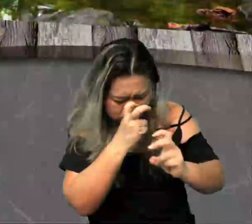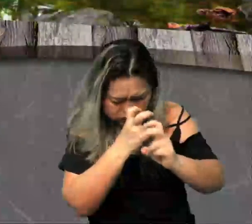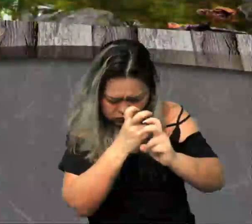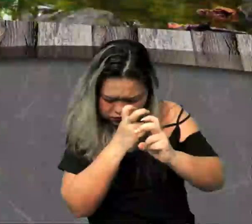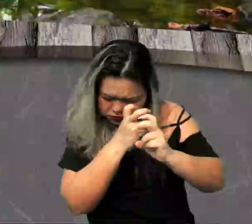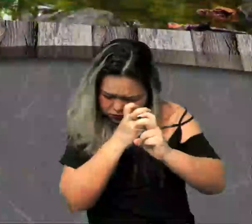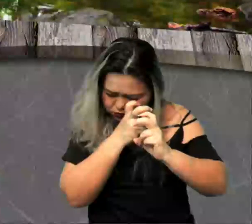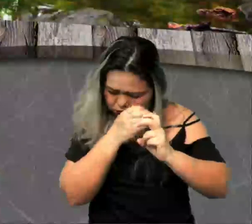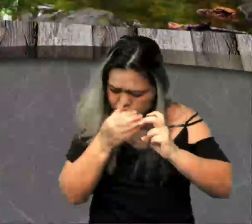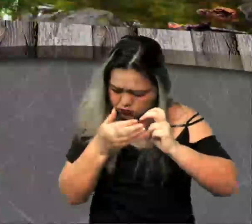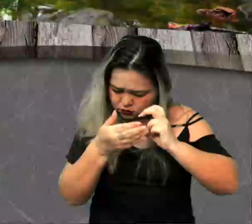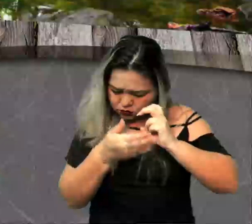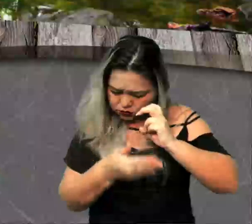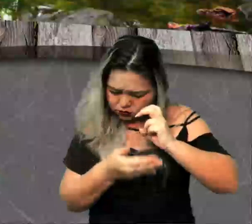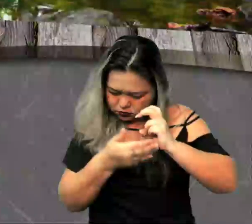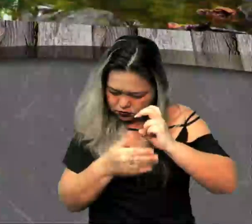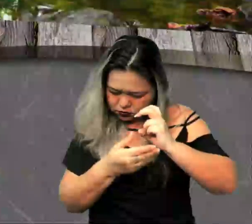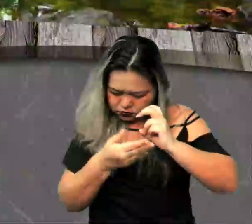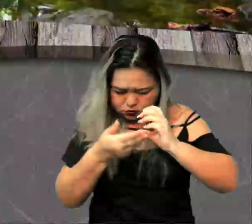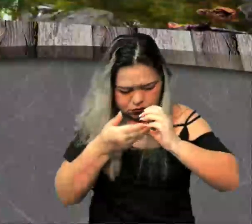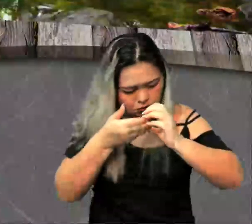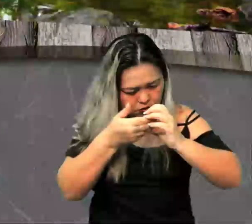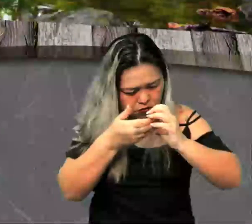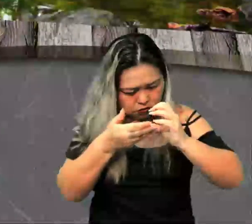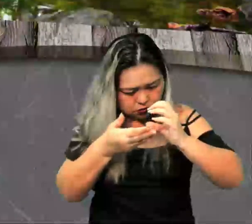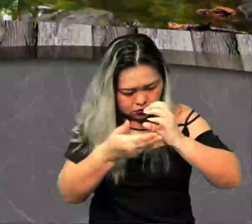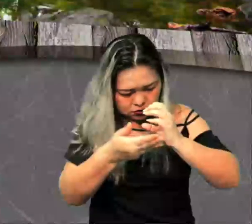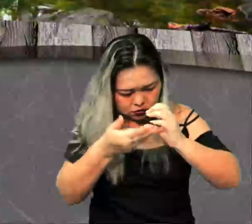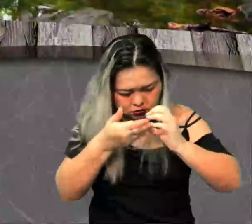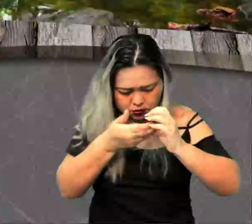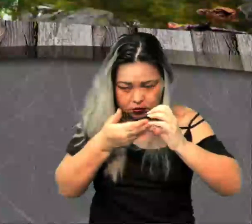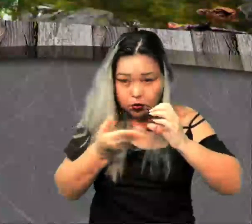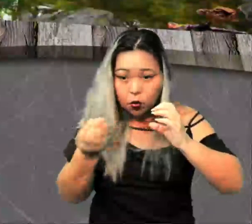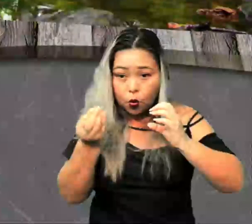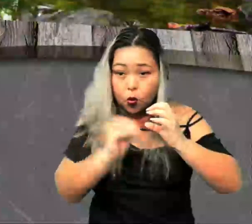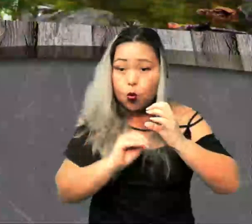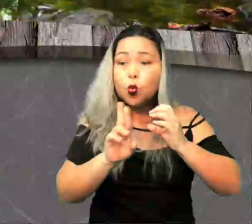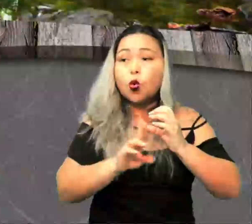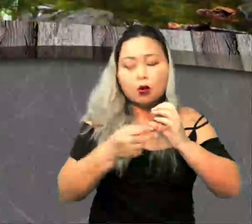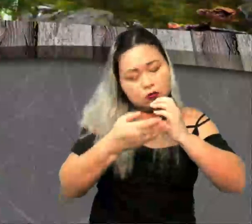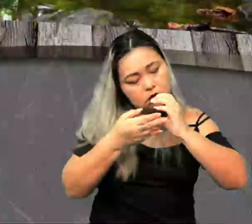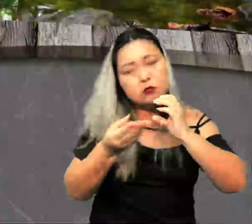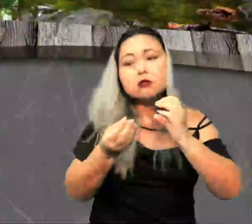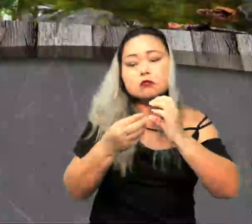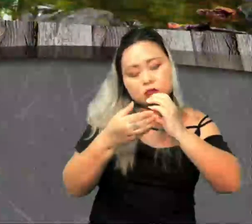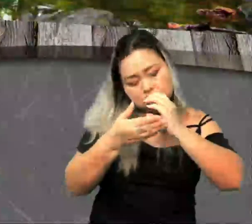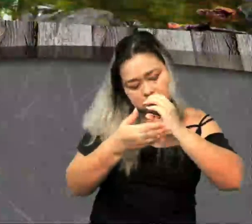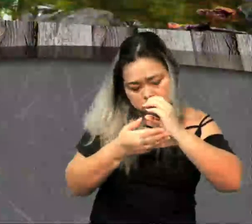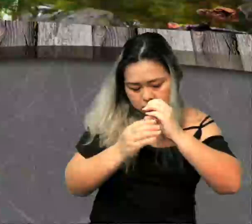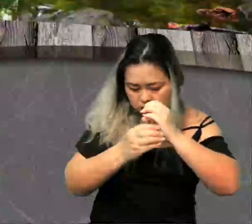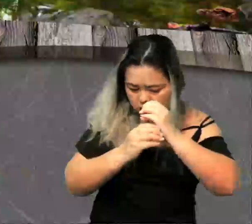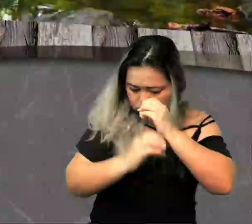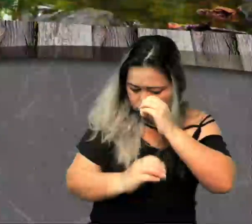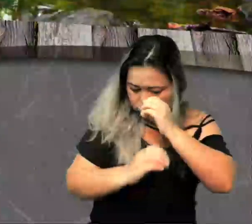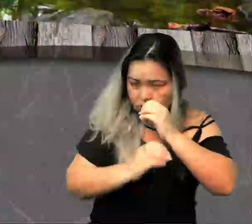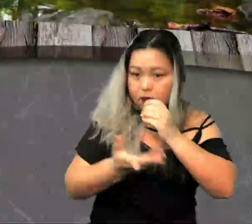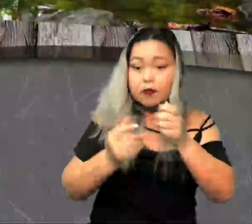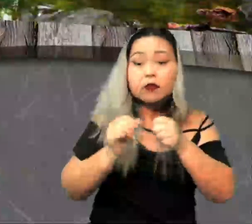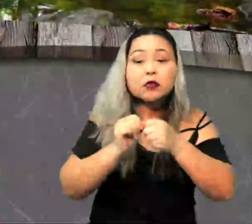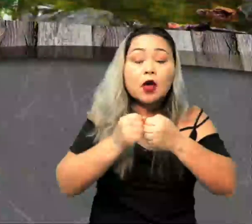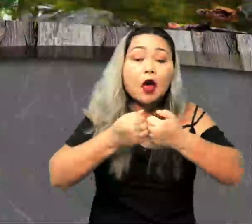esse equipamento de duas lentes, eles batizaram como microscópio. E abriu